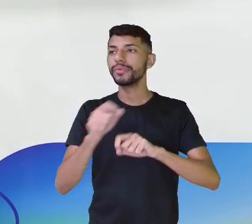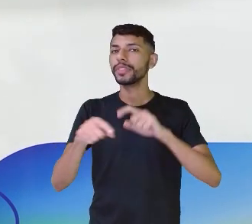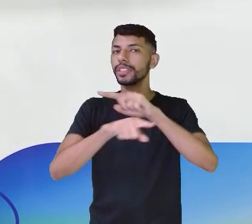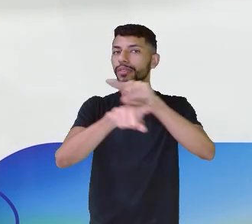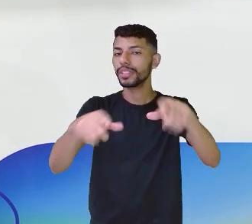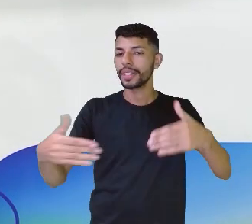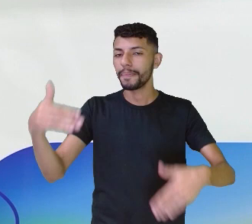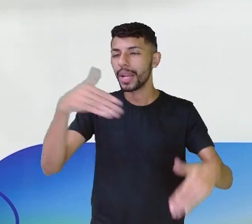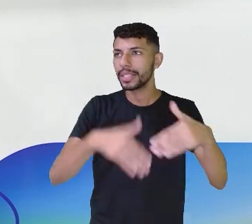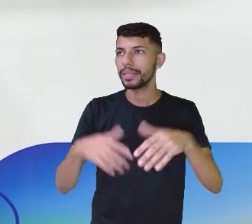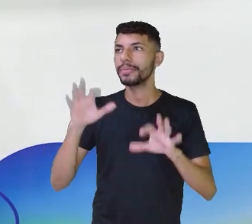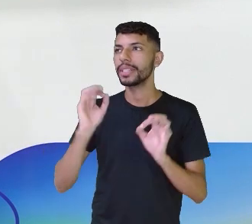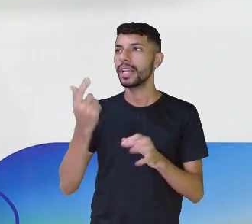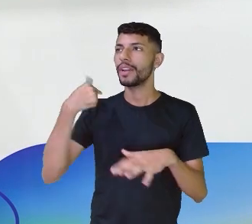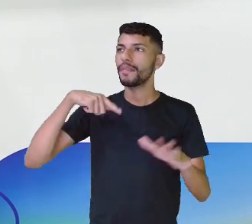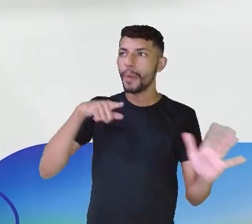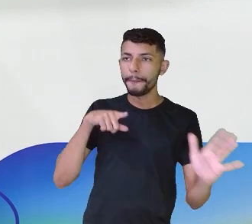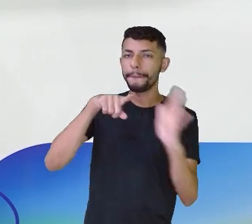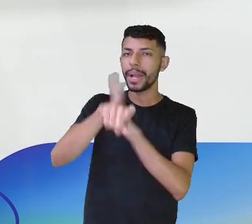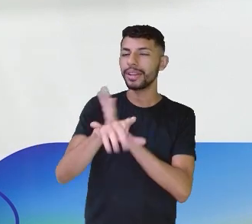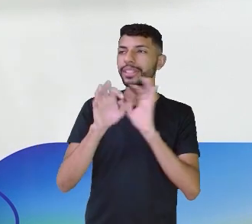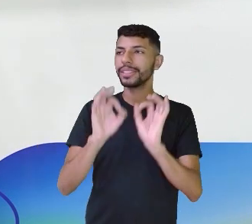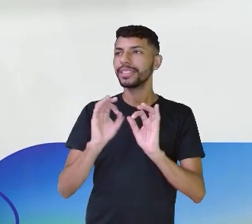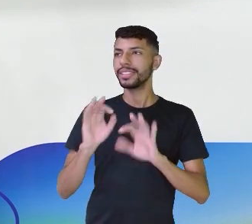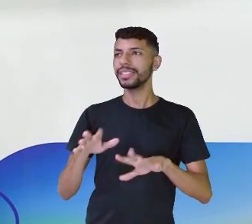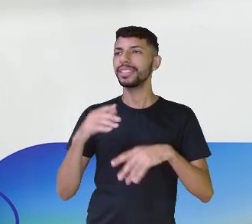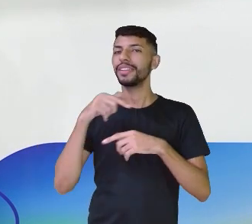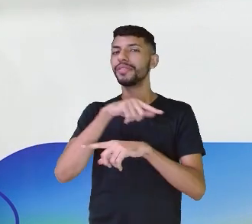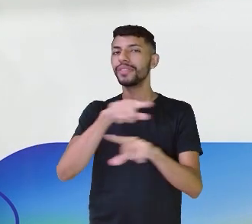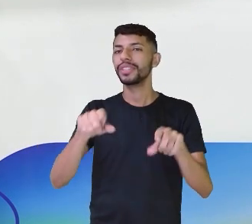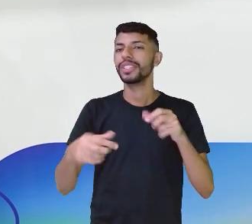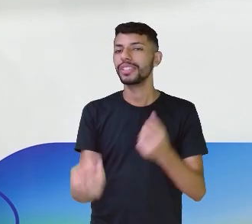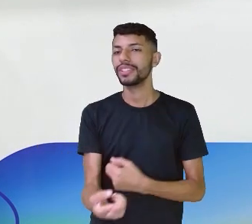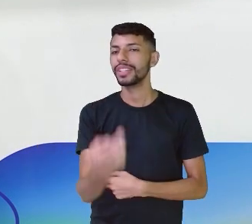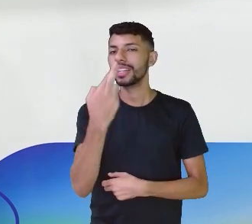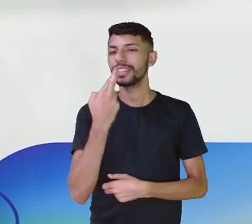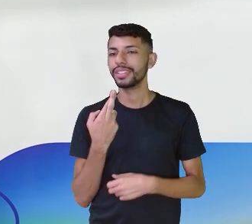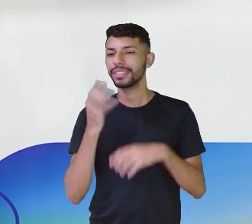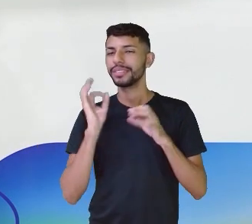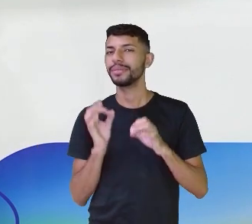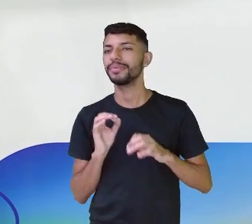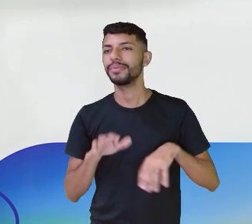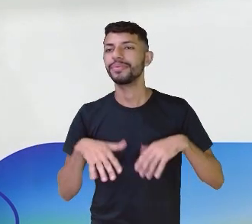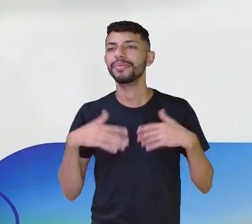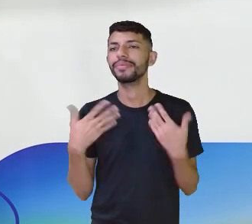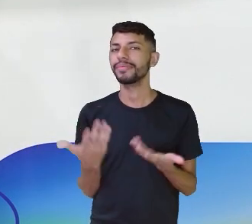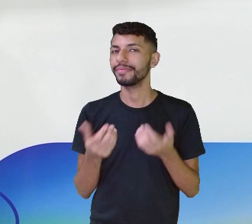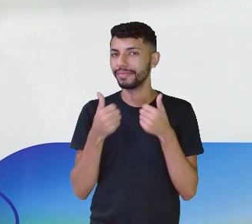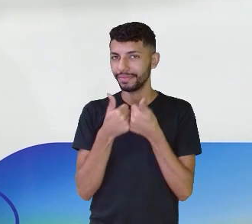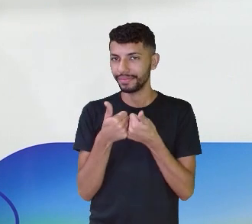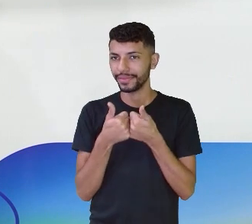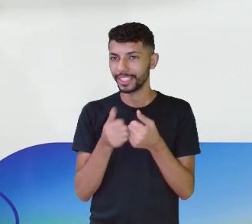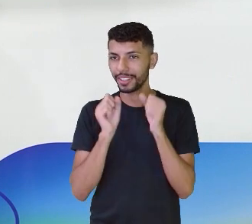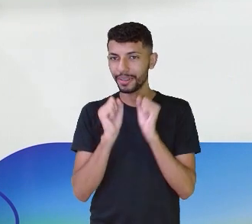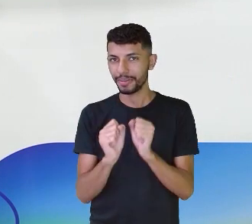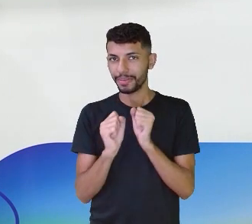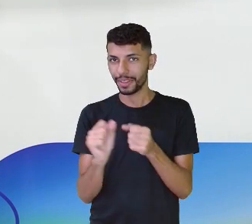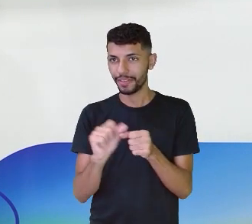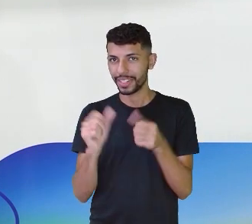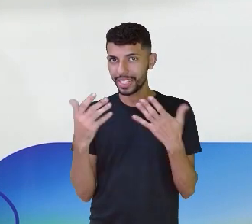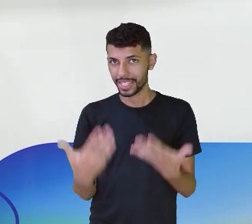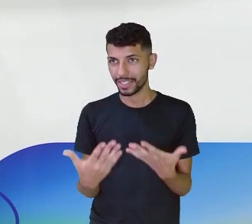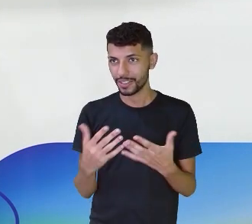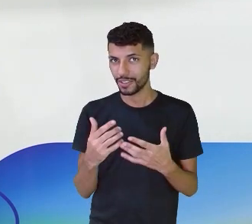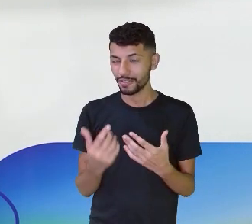Eu vou fazer a pergunta e vocês vão me respondendo. Tudo bem, quinto ano? Podemos fazer isso? Será